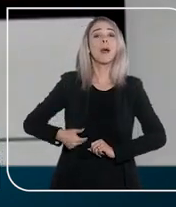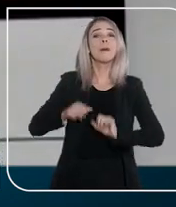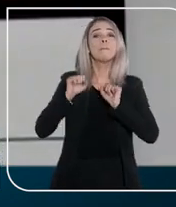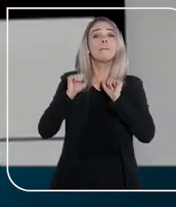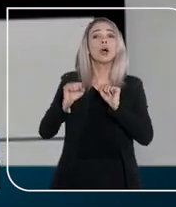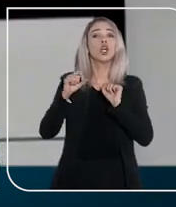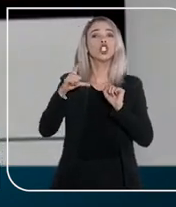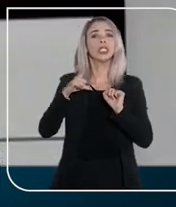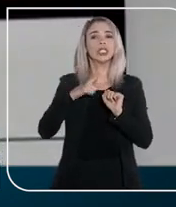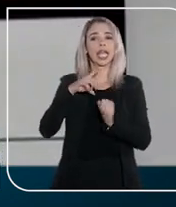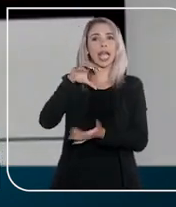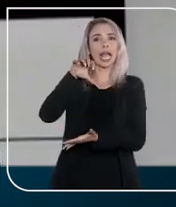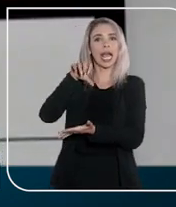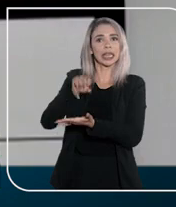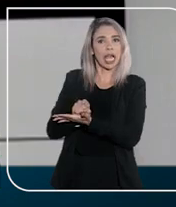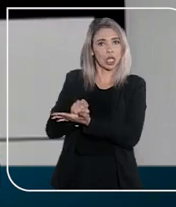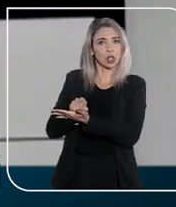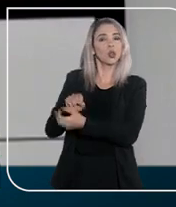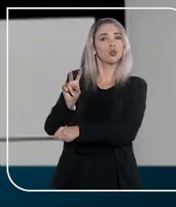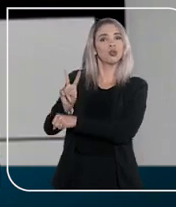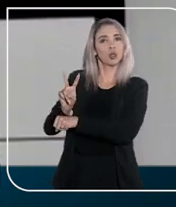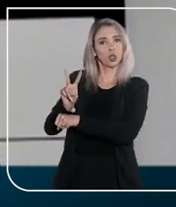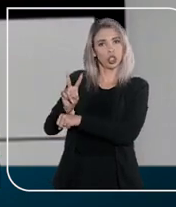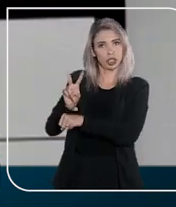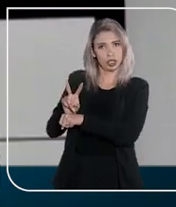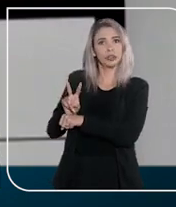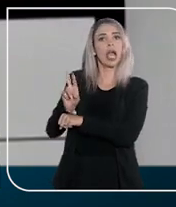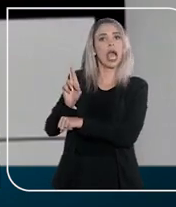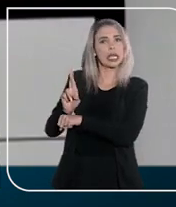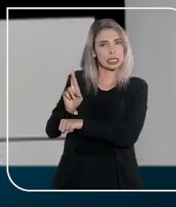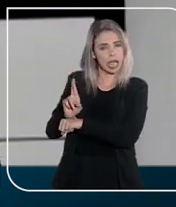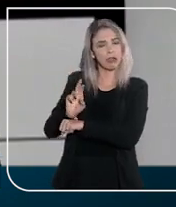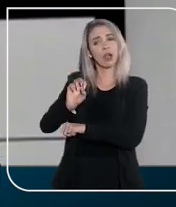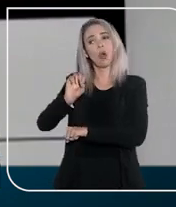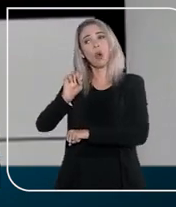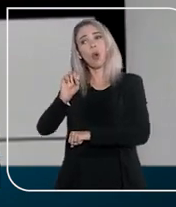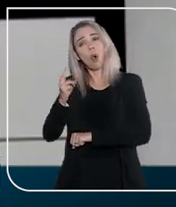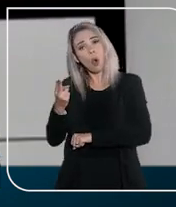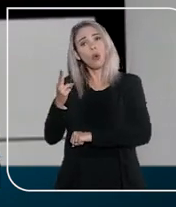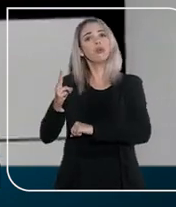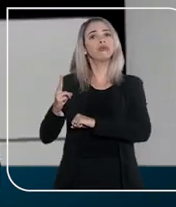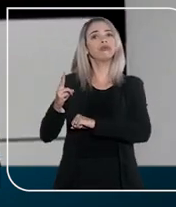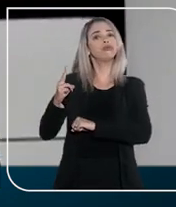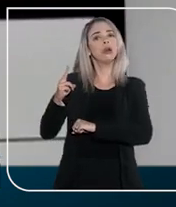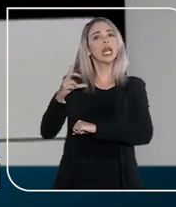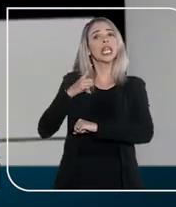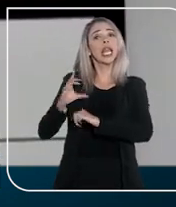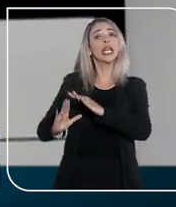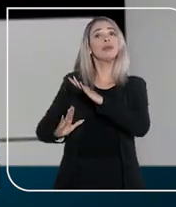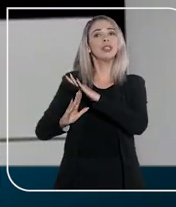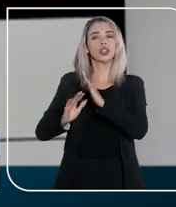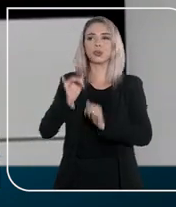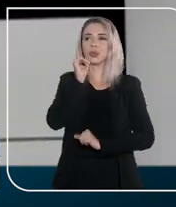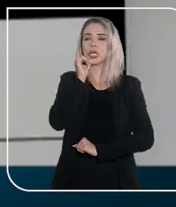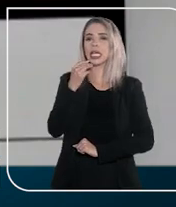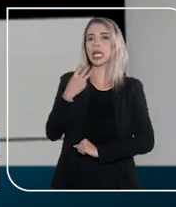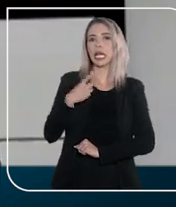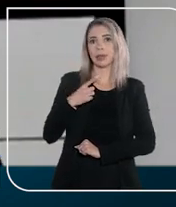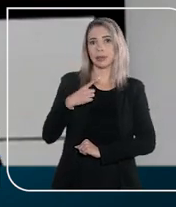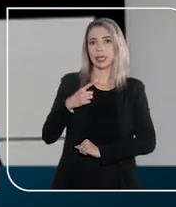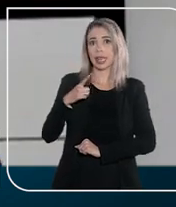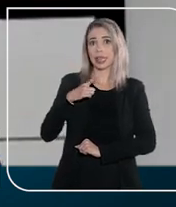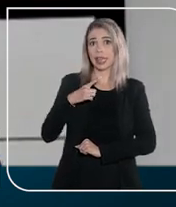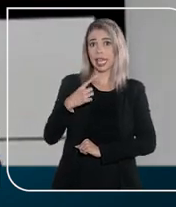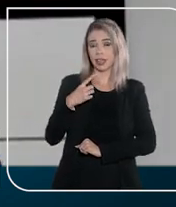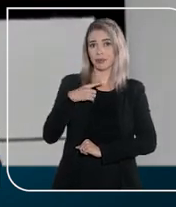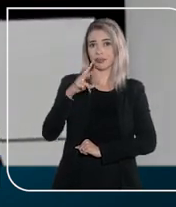pode ter um cadastro de reserva neste ou naquele limite. Eu vou dar um exemplo. Acima de 30 vagas previstas